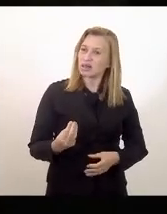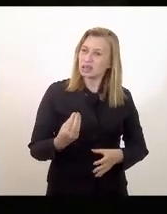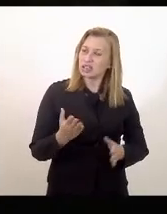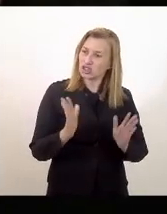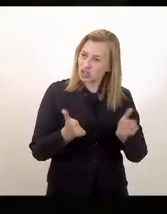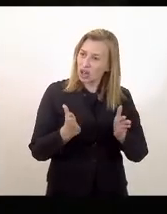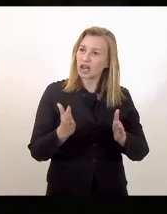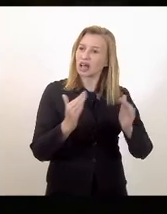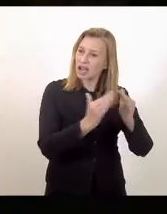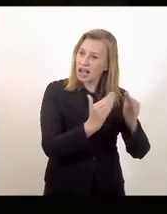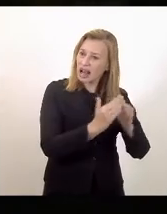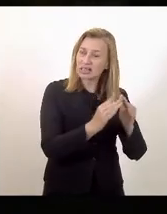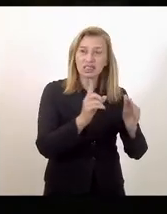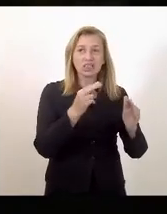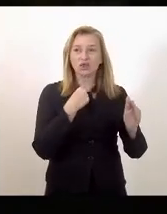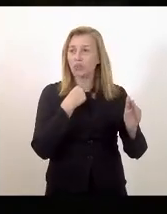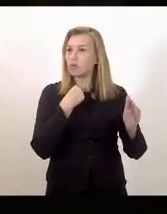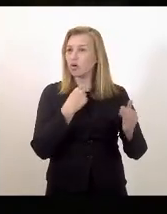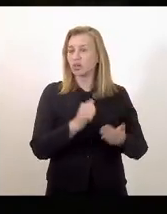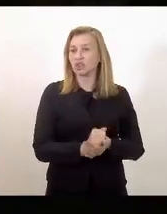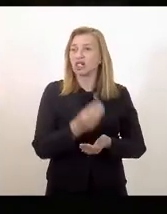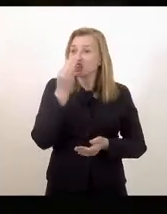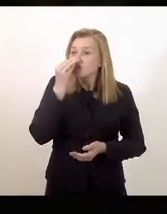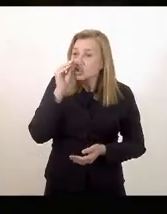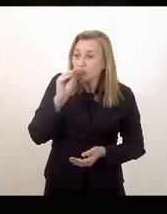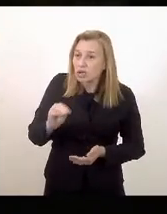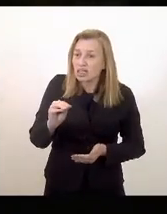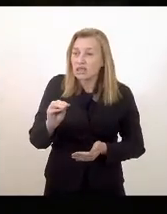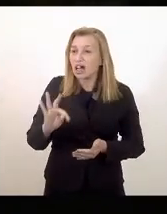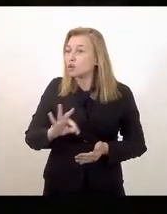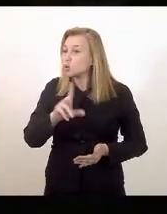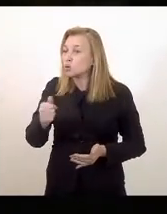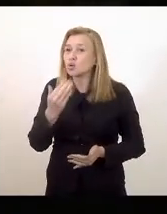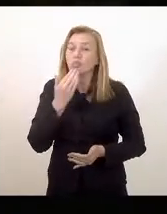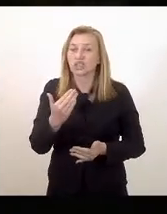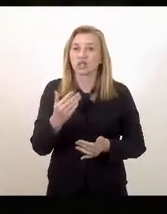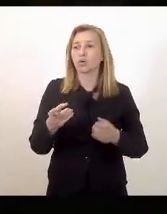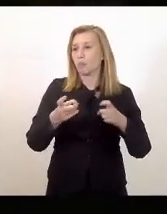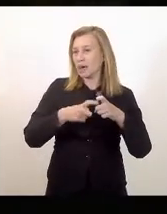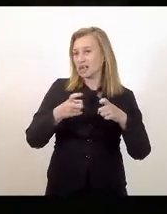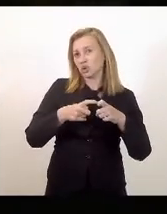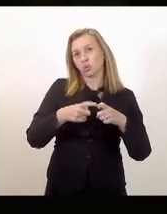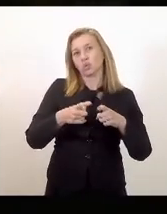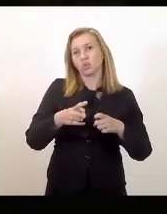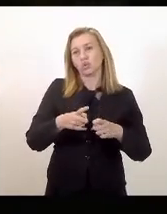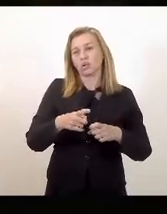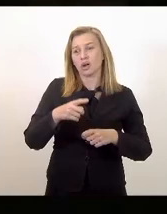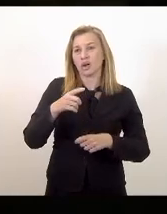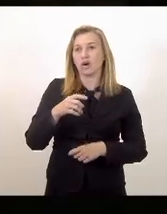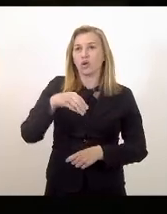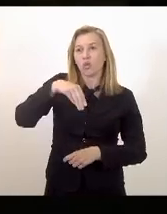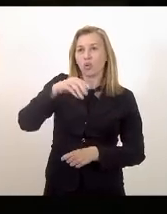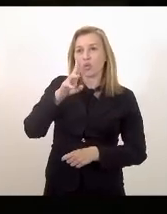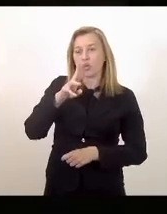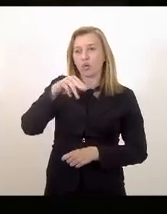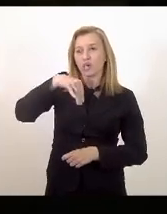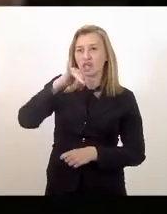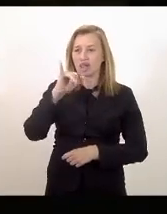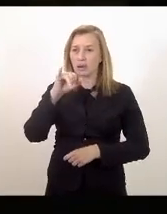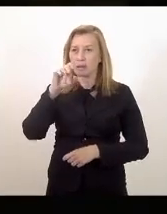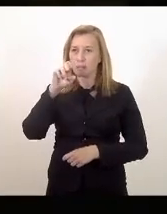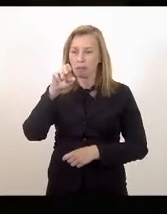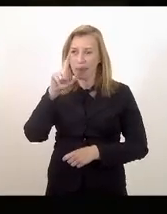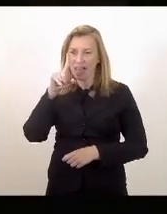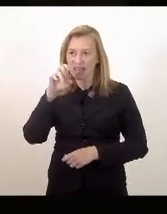por negar, ser negado, procedimentos exatamente do plano de